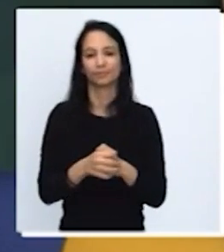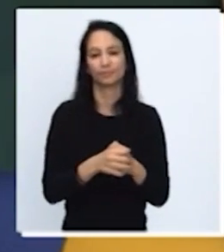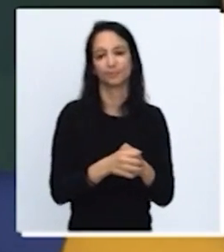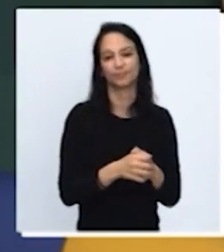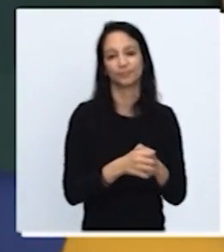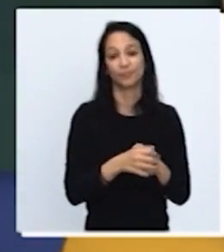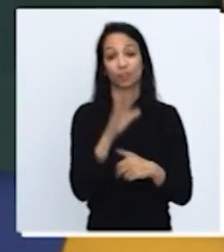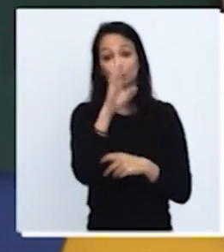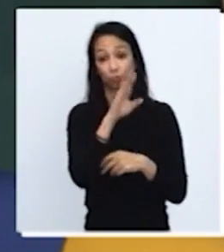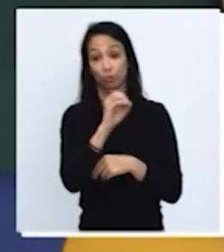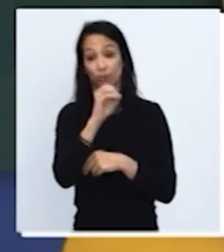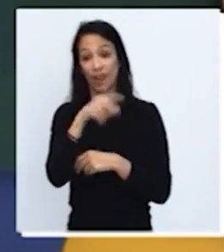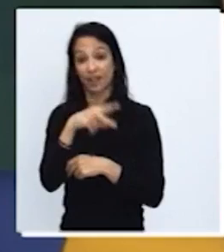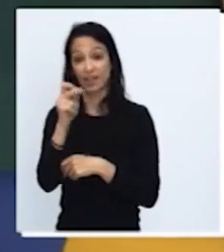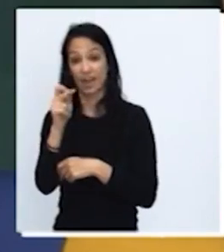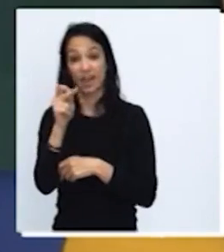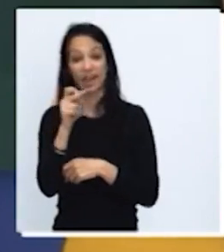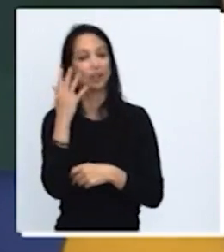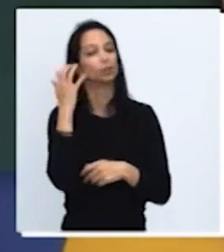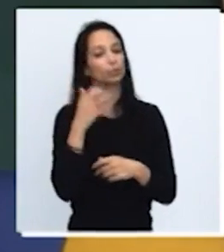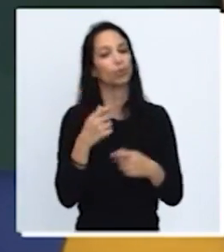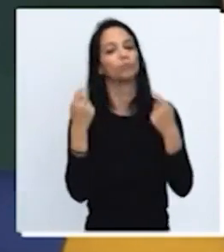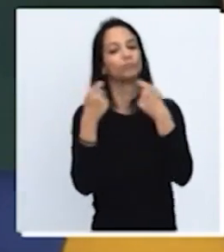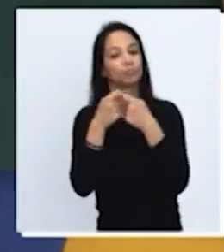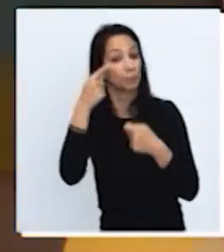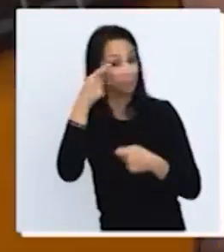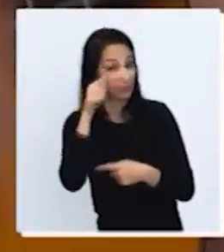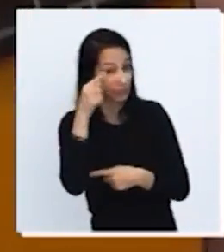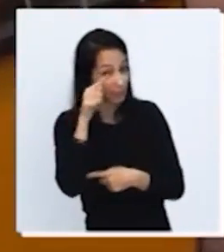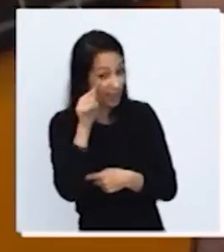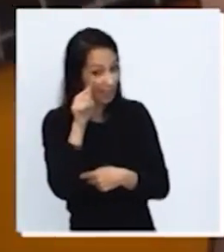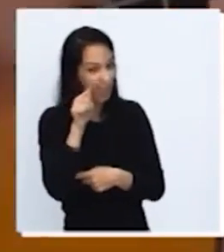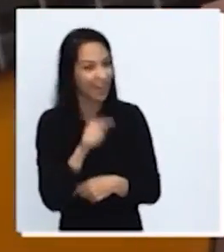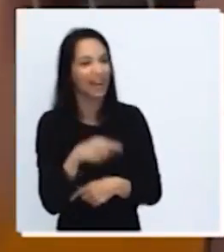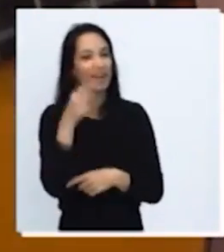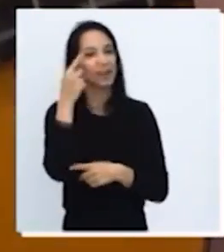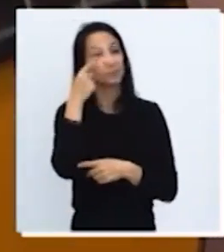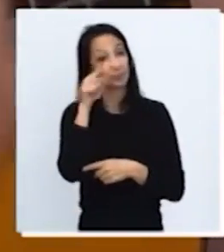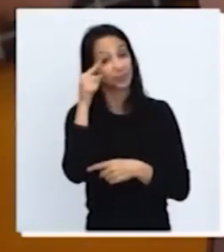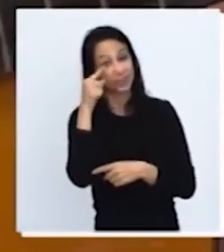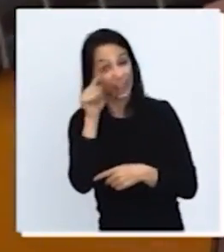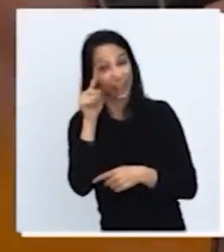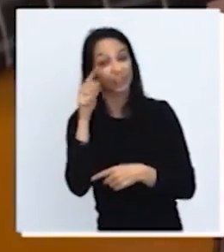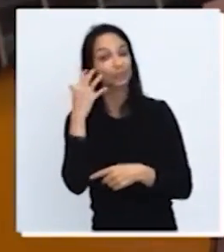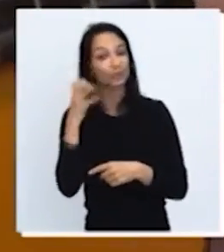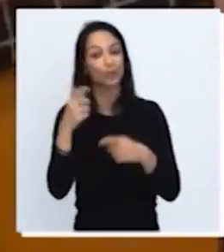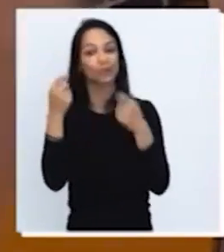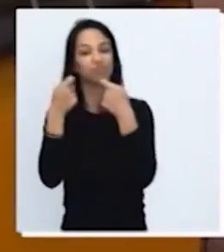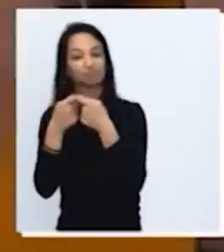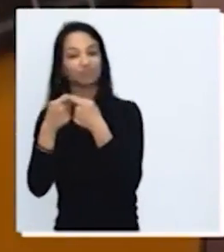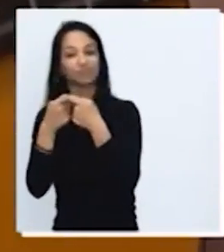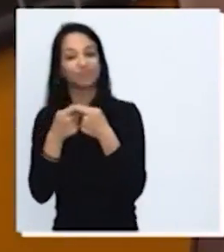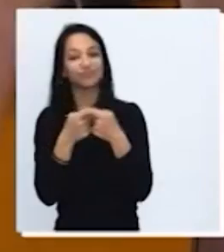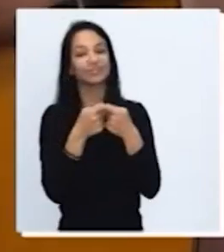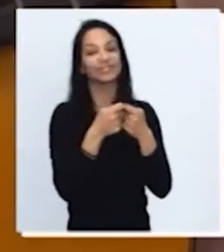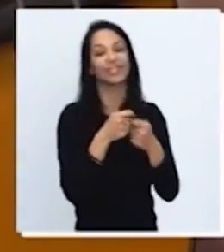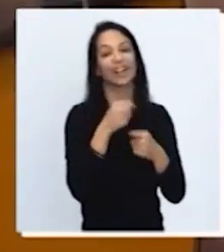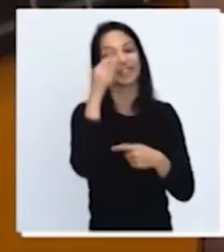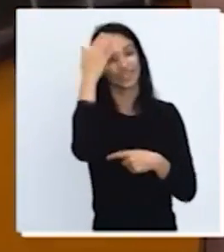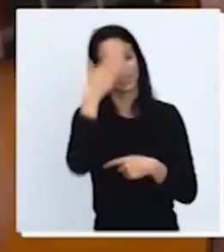som. Joana rima com pestana. Pestana rima com semana.